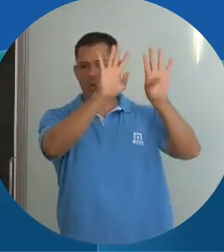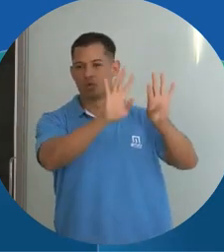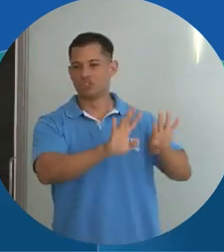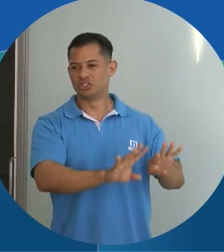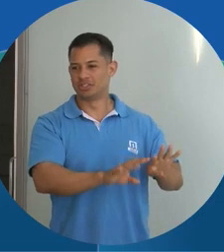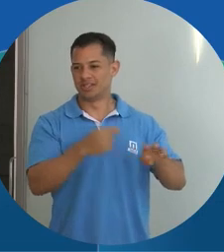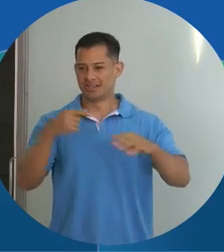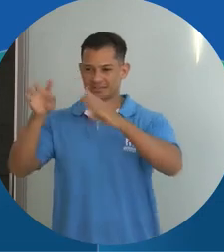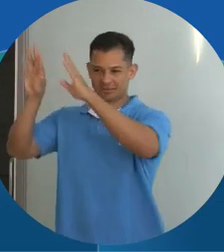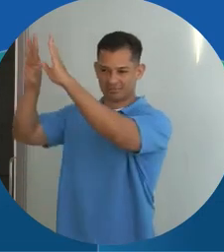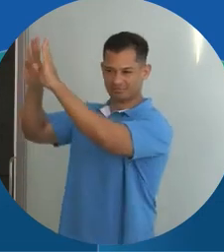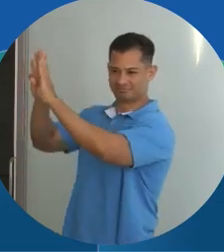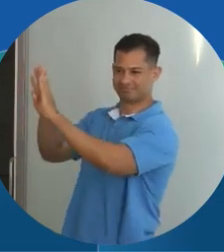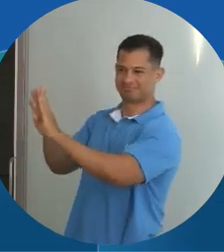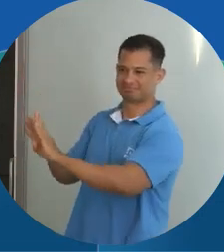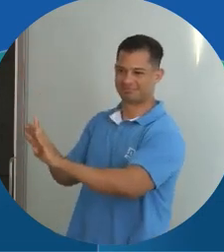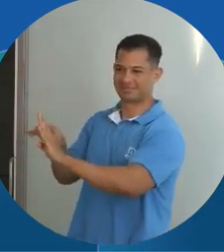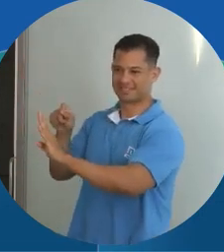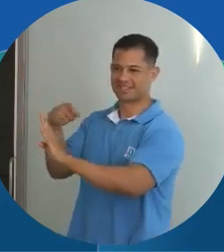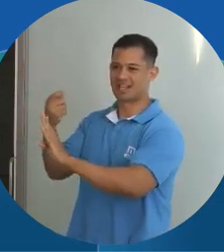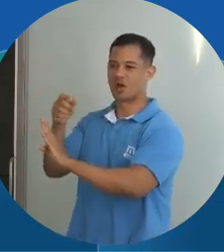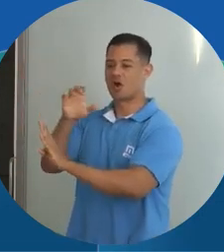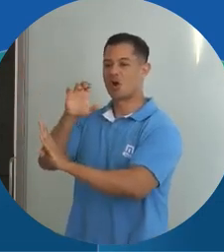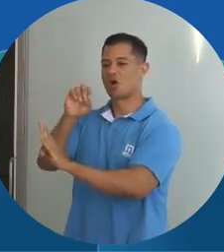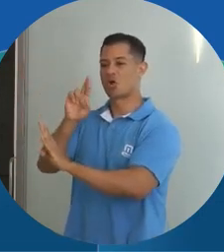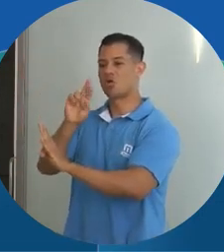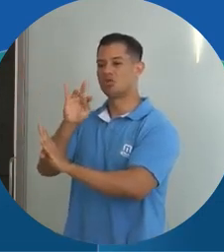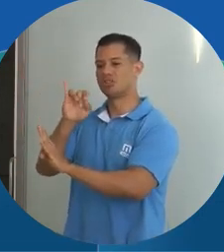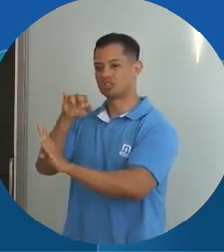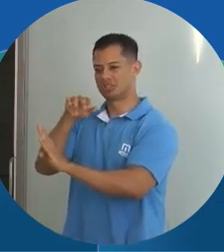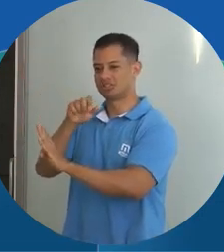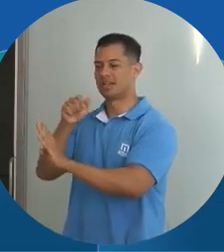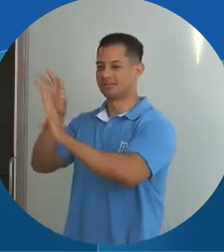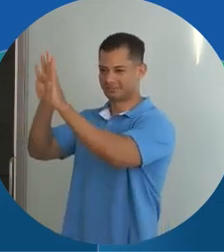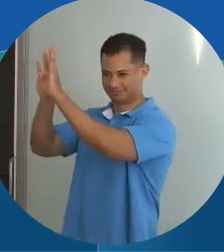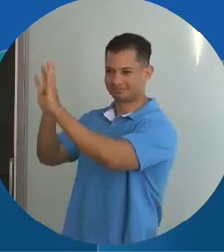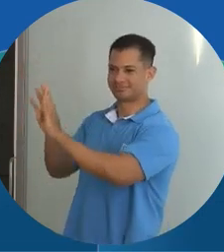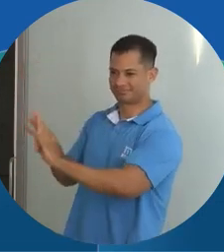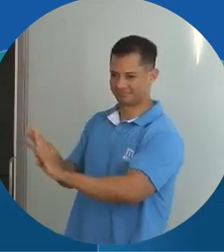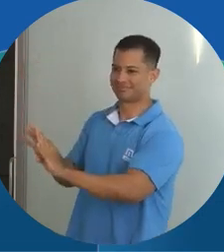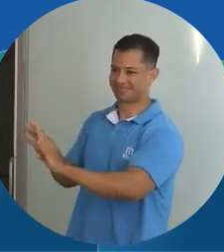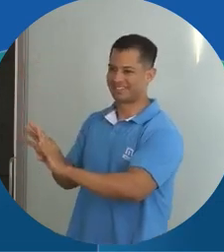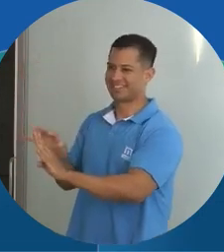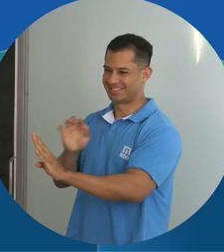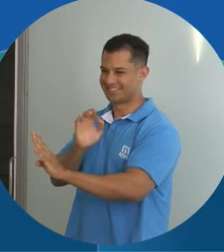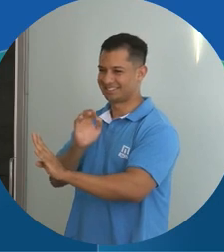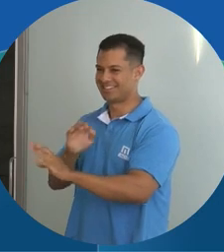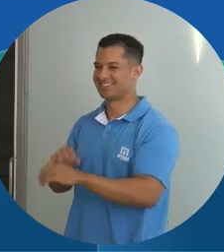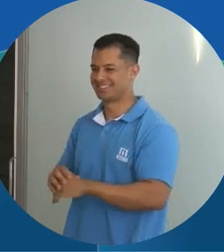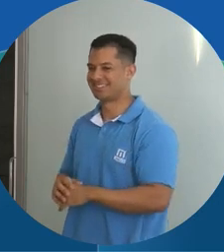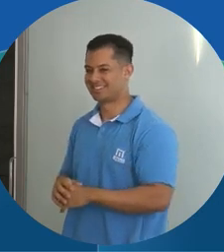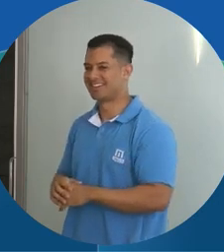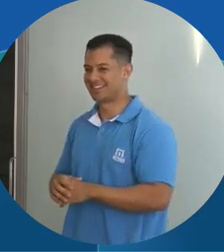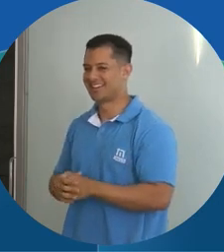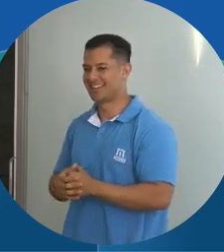escavadeiras, e essas cortinas especificamente, parte delas aqui na frente da